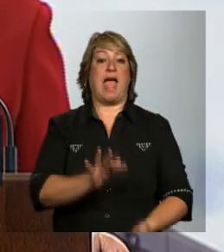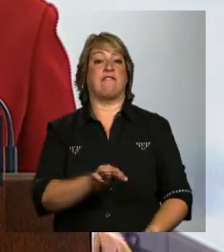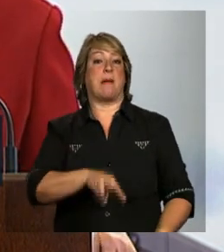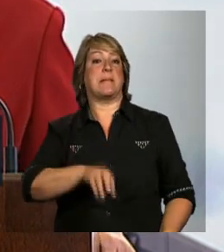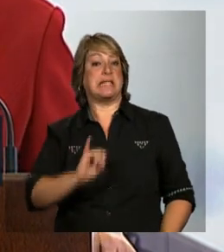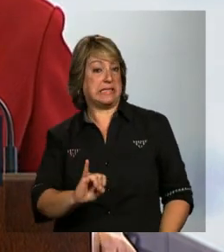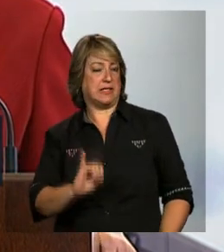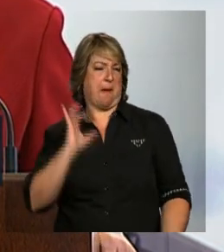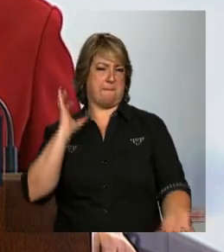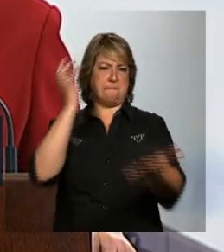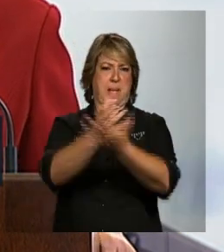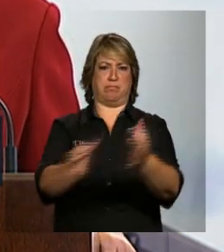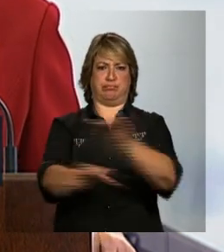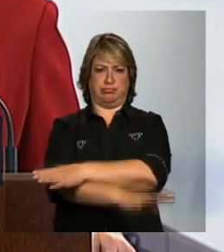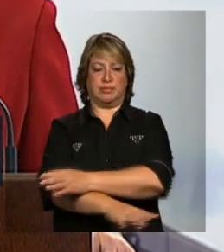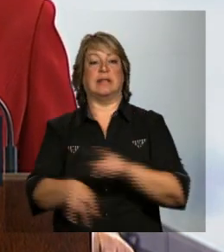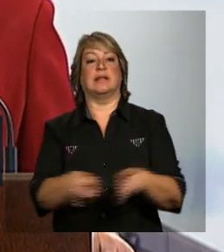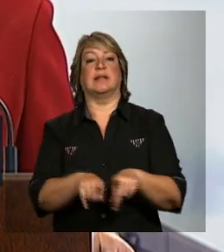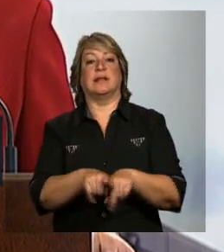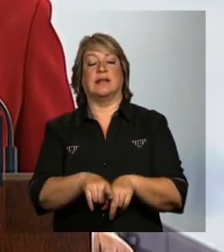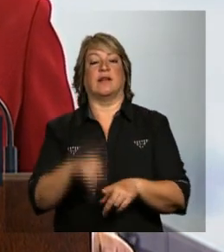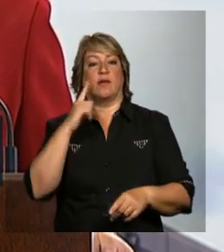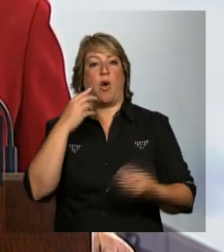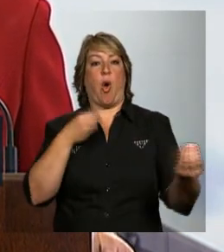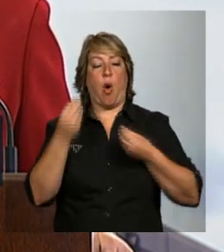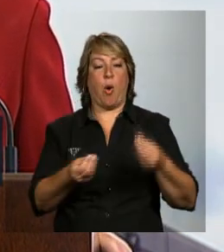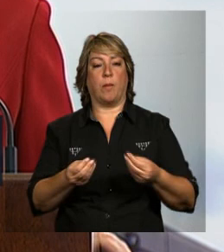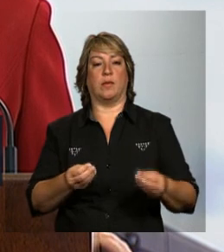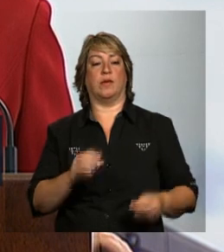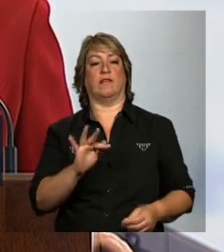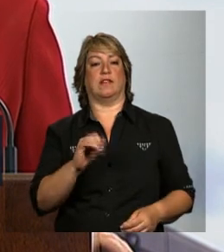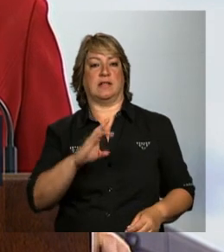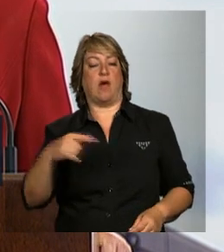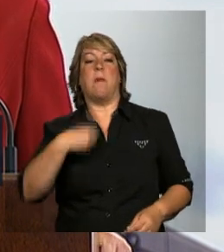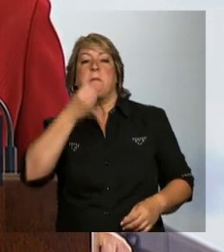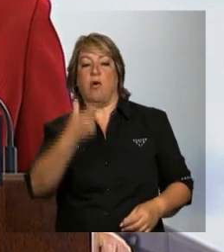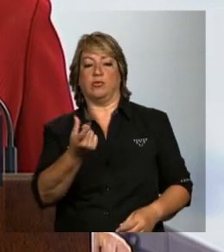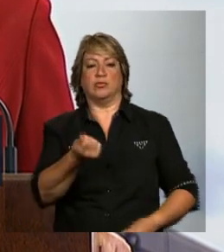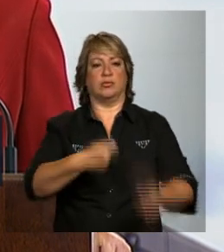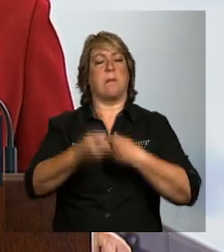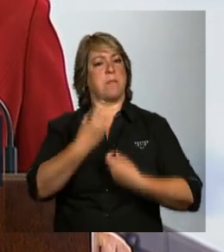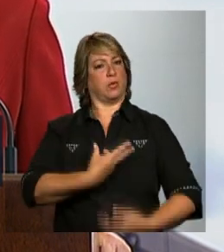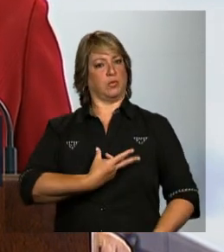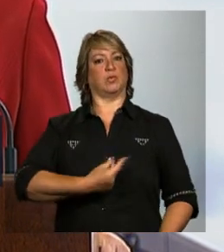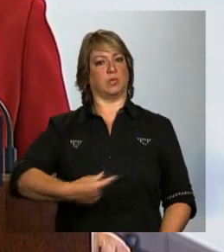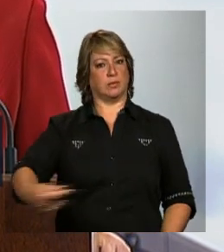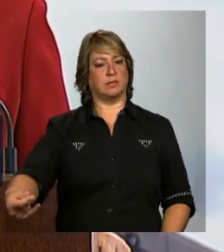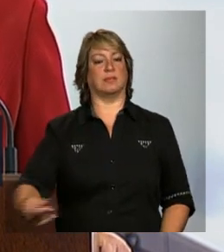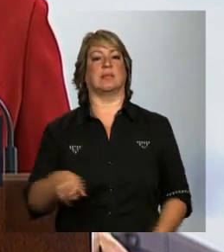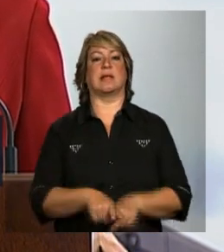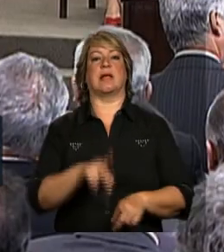que nós temos uma situação fiscal é bastante estável e uma relação